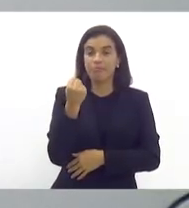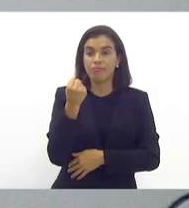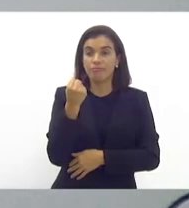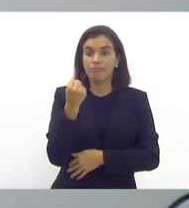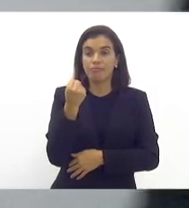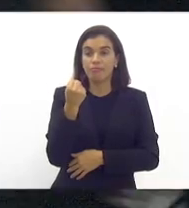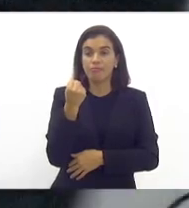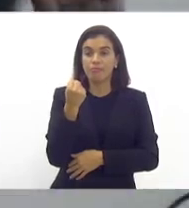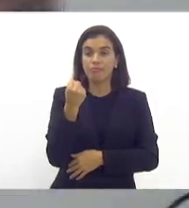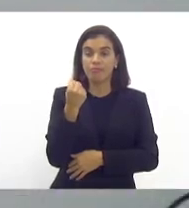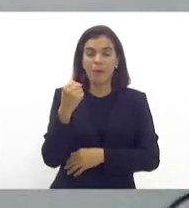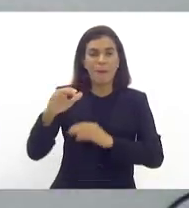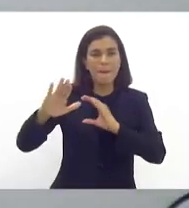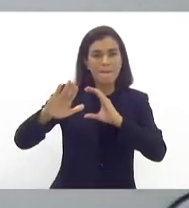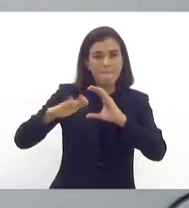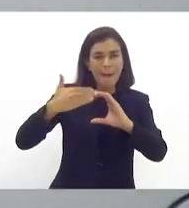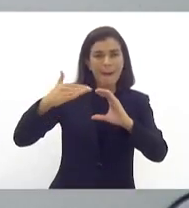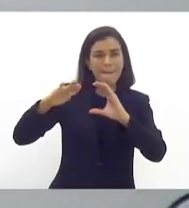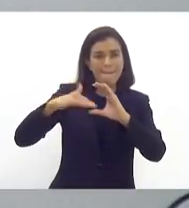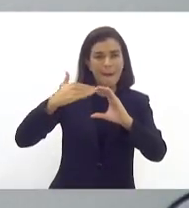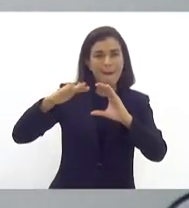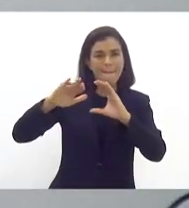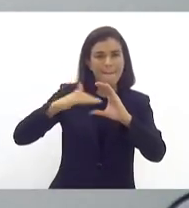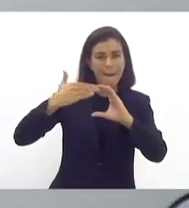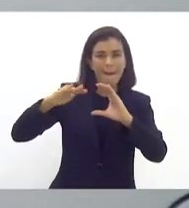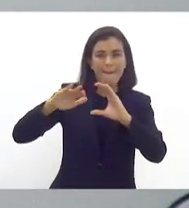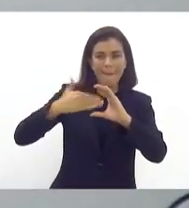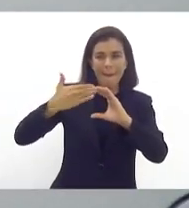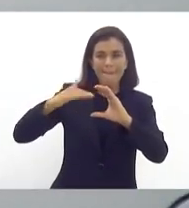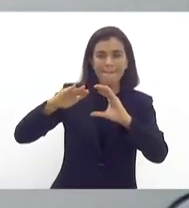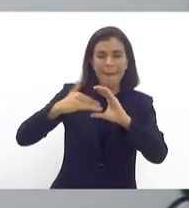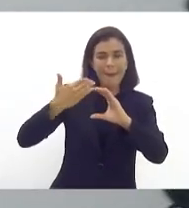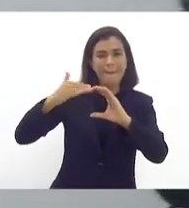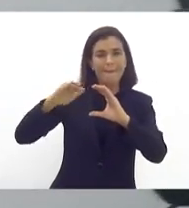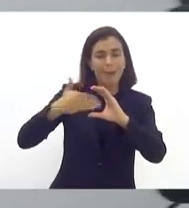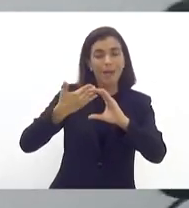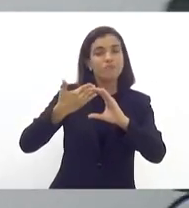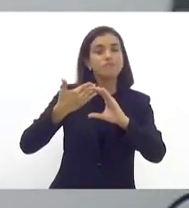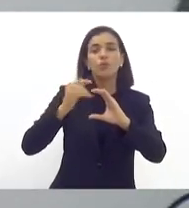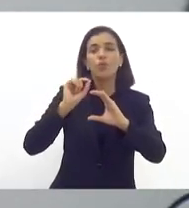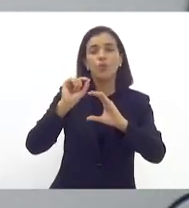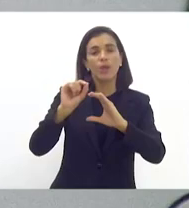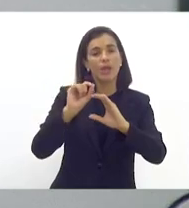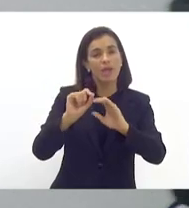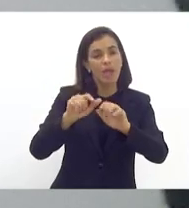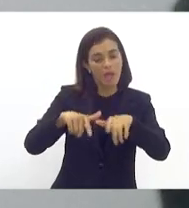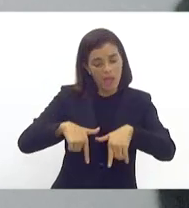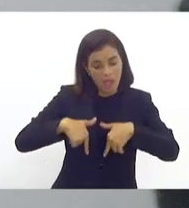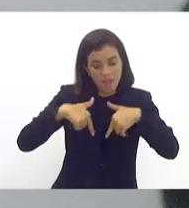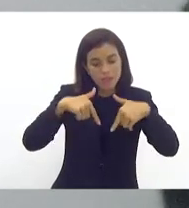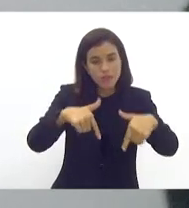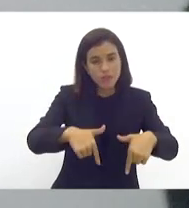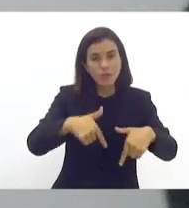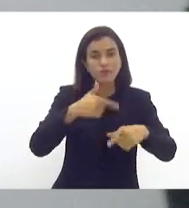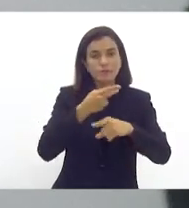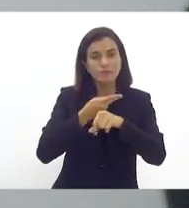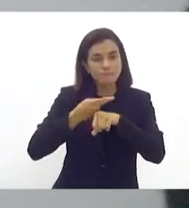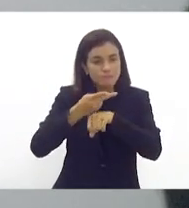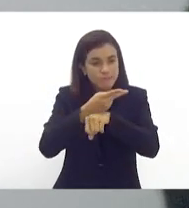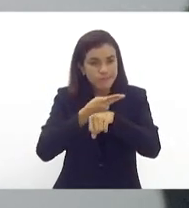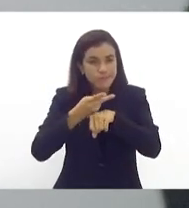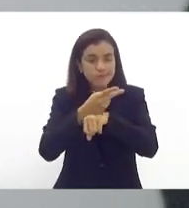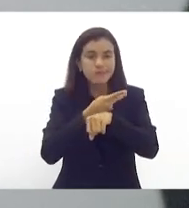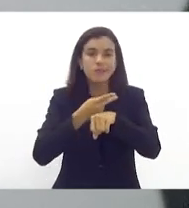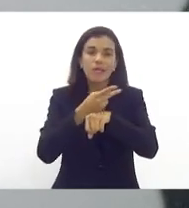recebemos inúmeras ações voltadas para essa busca de